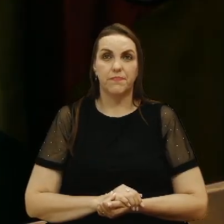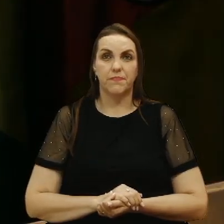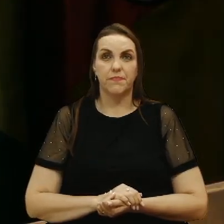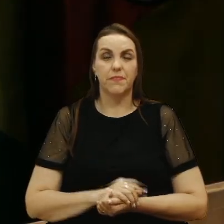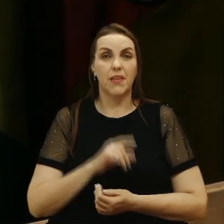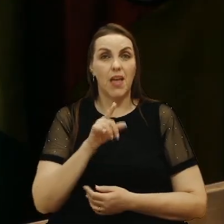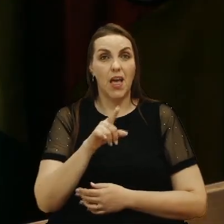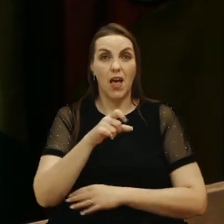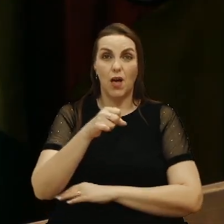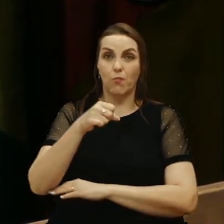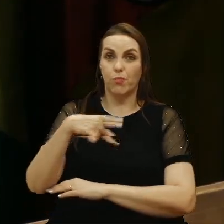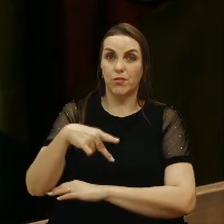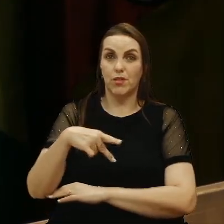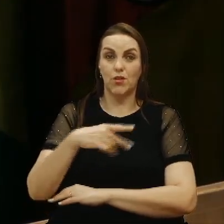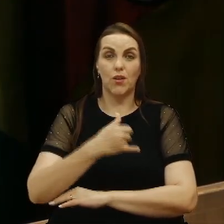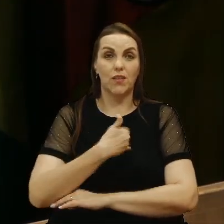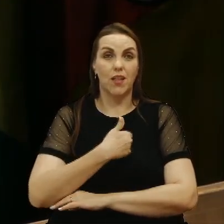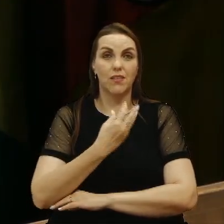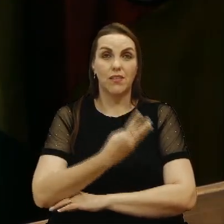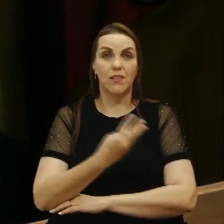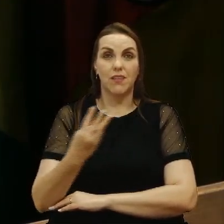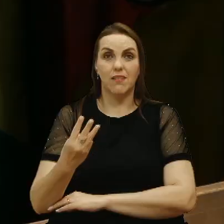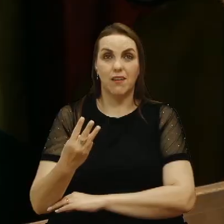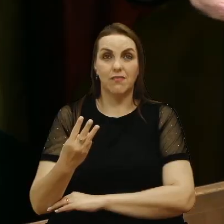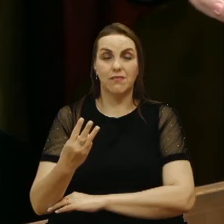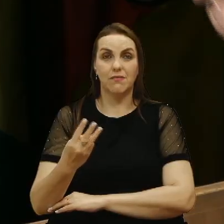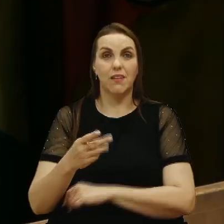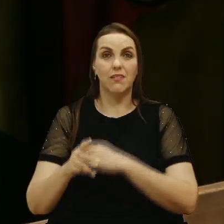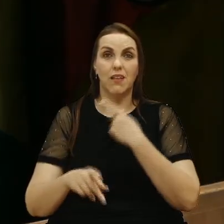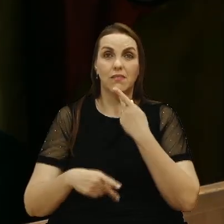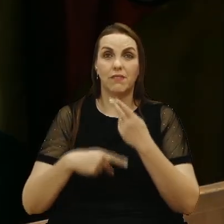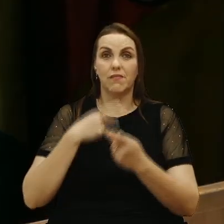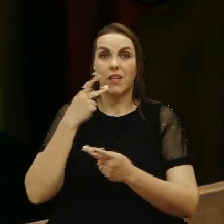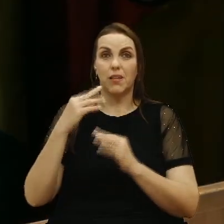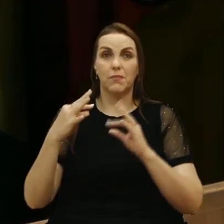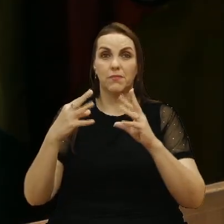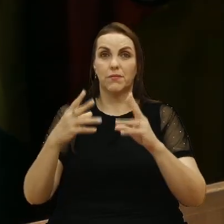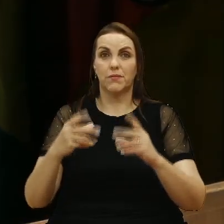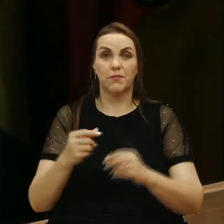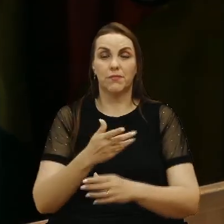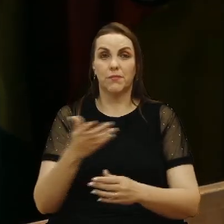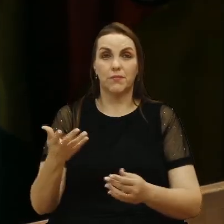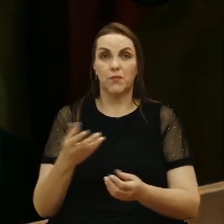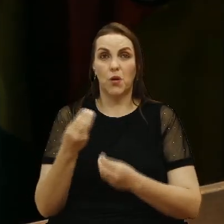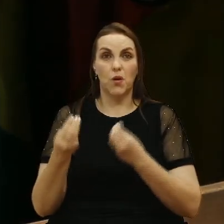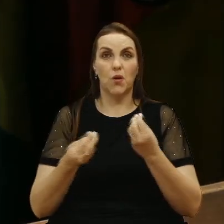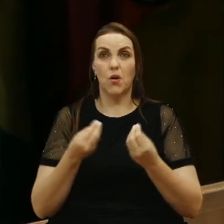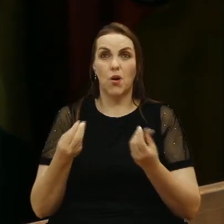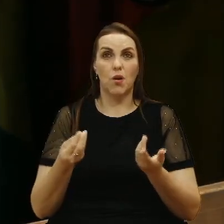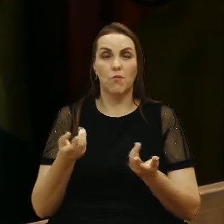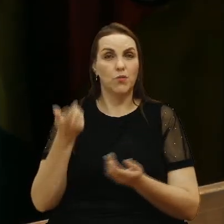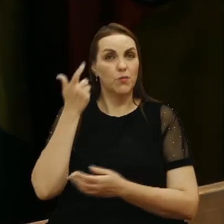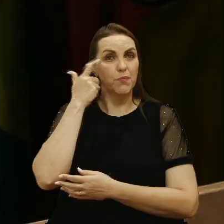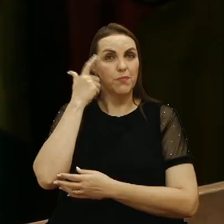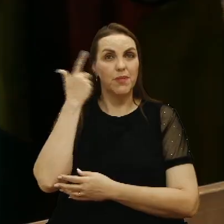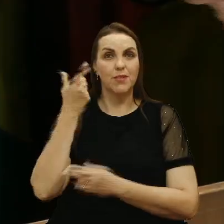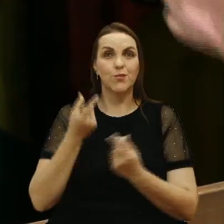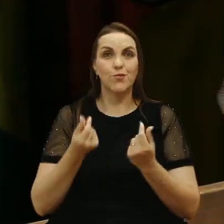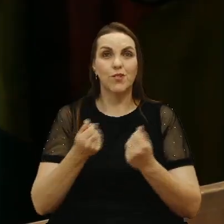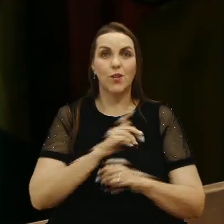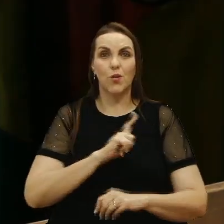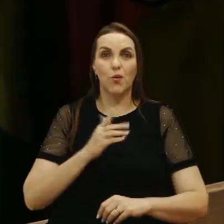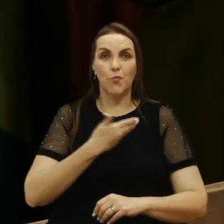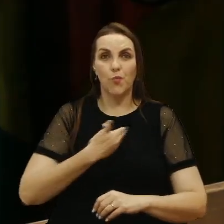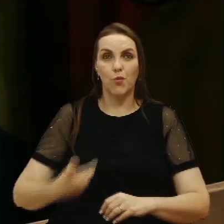Ele se aposentou aos 33 anos e vem falar a todos nós como se não pensássemos que o dinheiro público tem